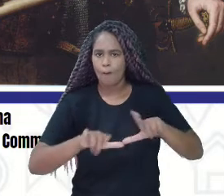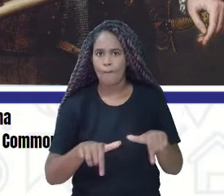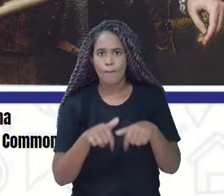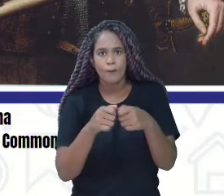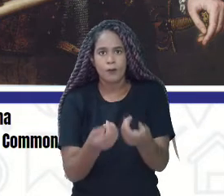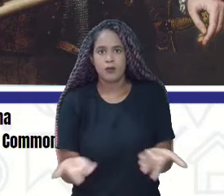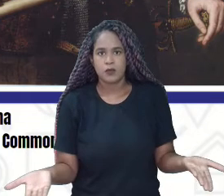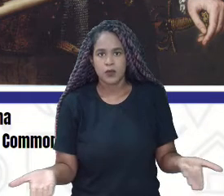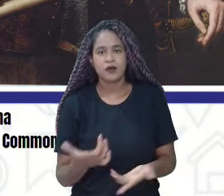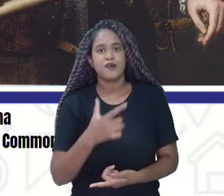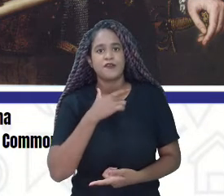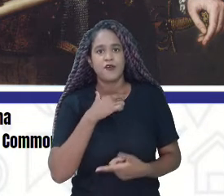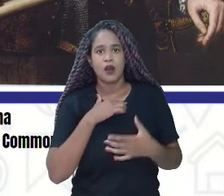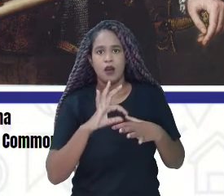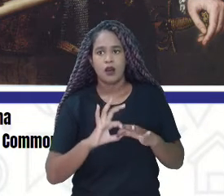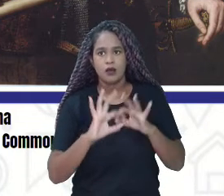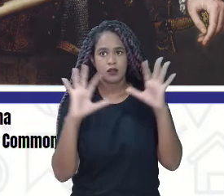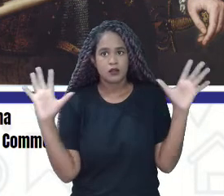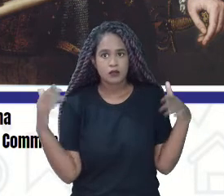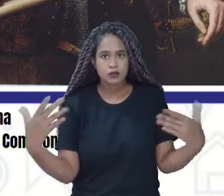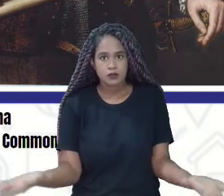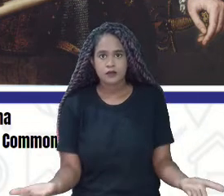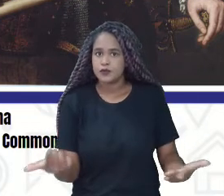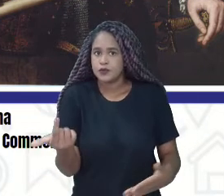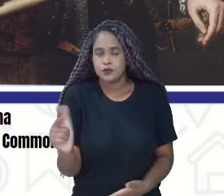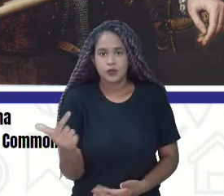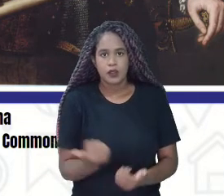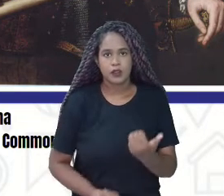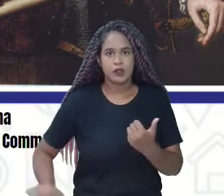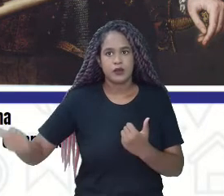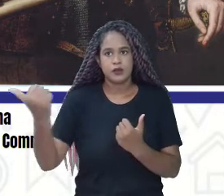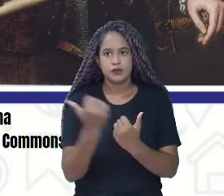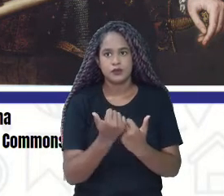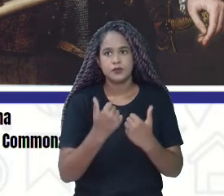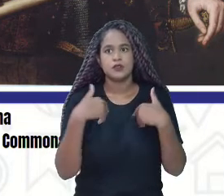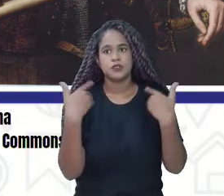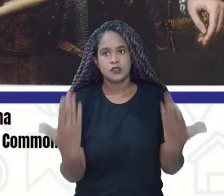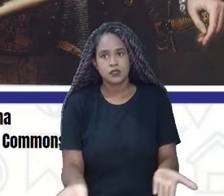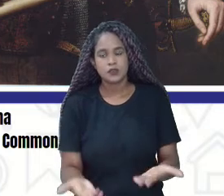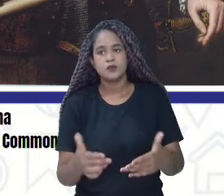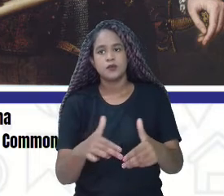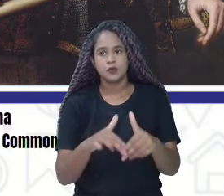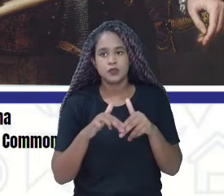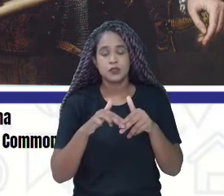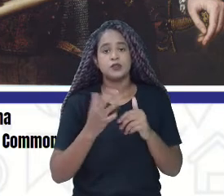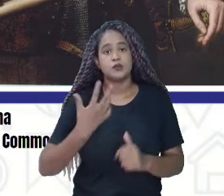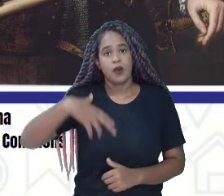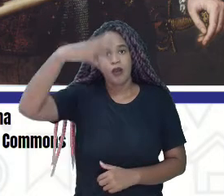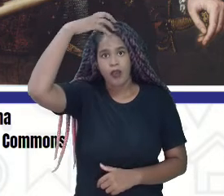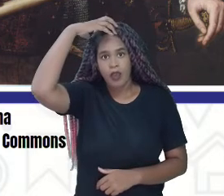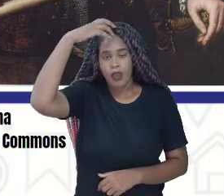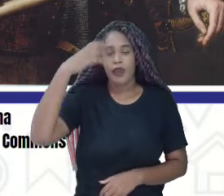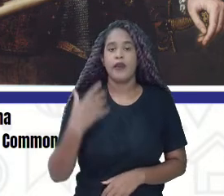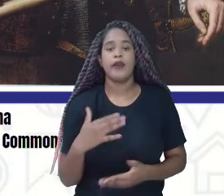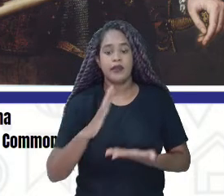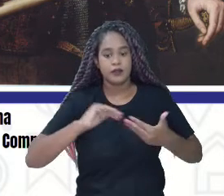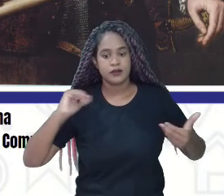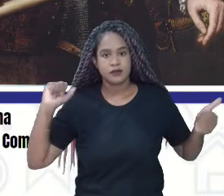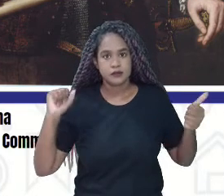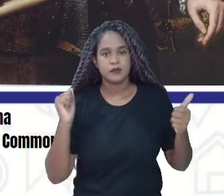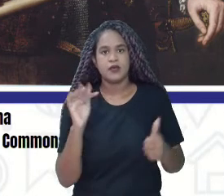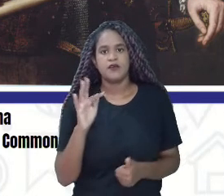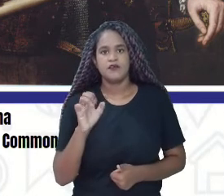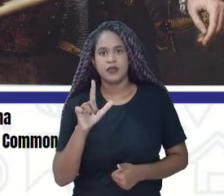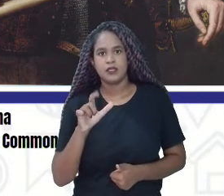ficar vago, ou seja, ele vai ficar sem um sucessor. Nesse sentido, o rei da Espanha, Filipe II,